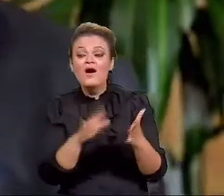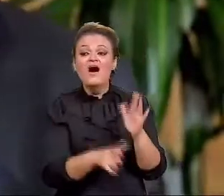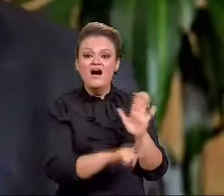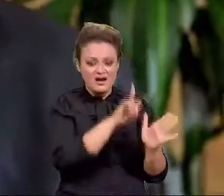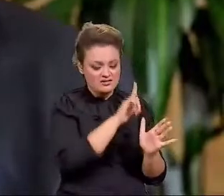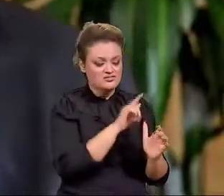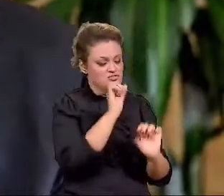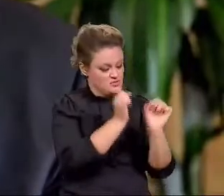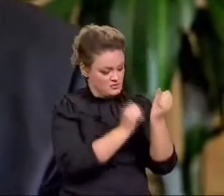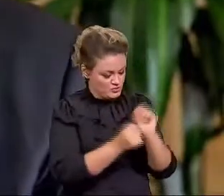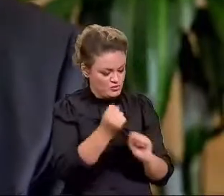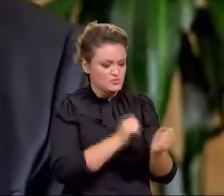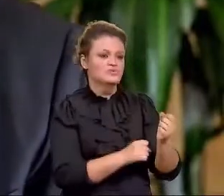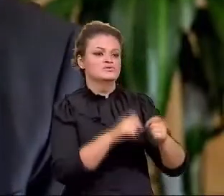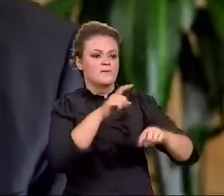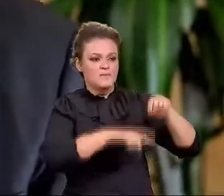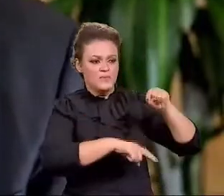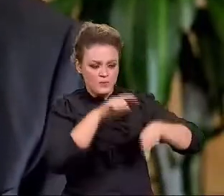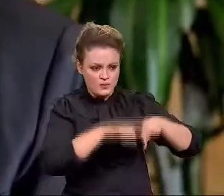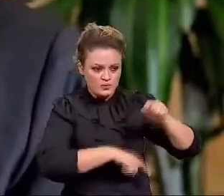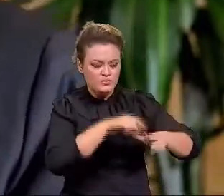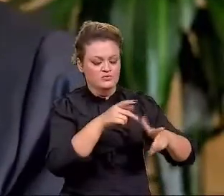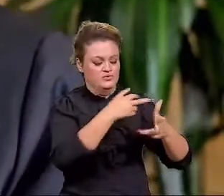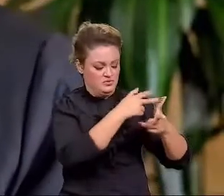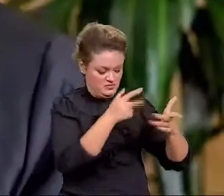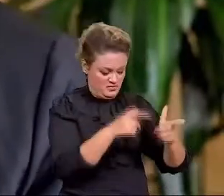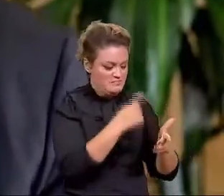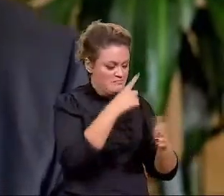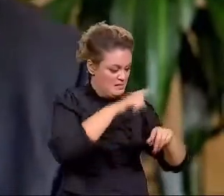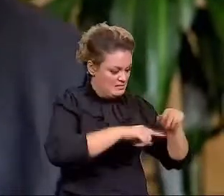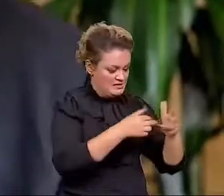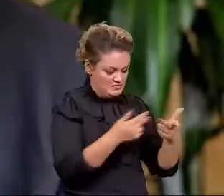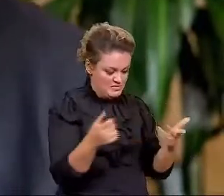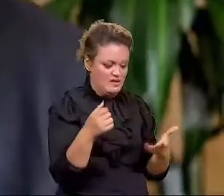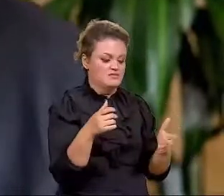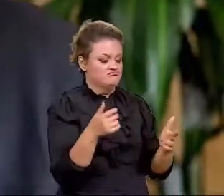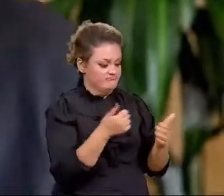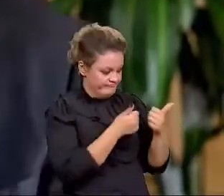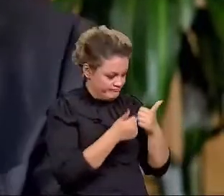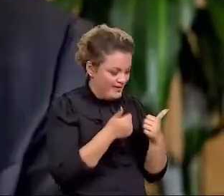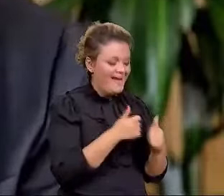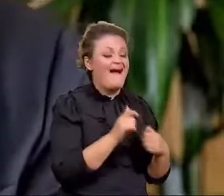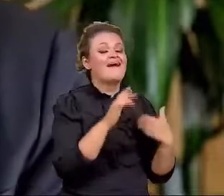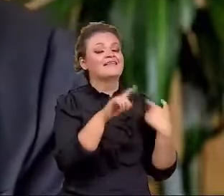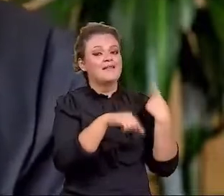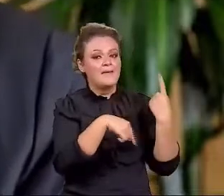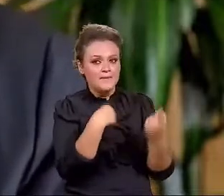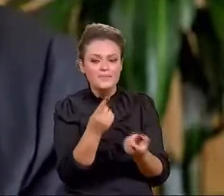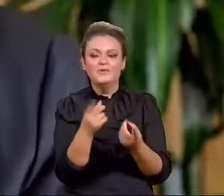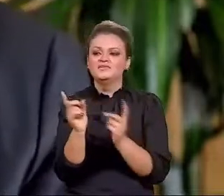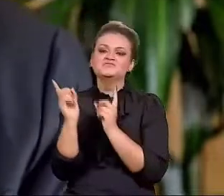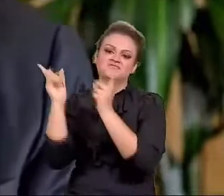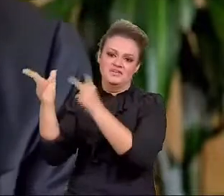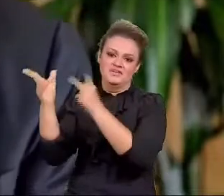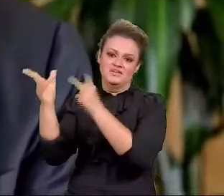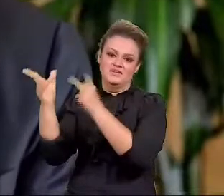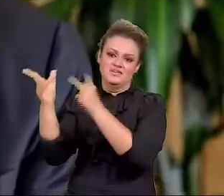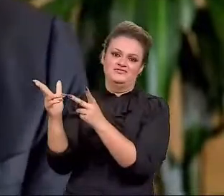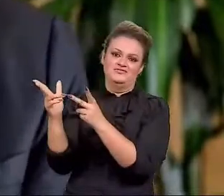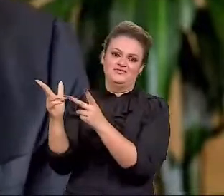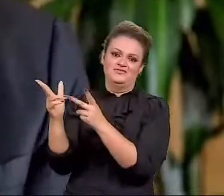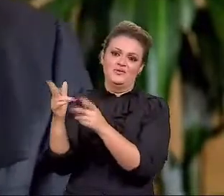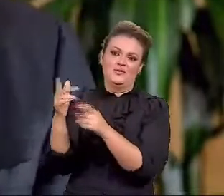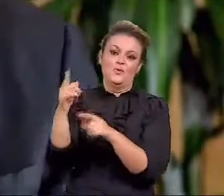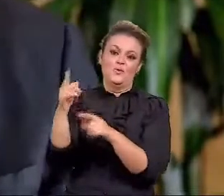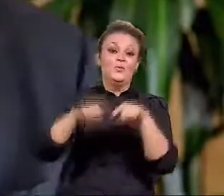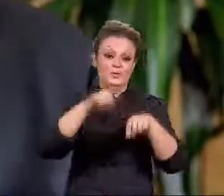siderúrgica, para você fazer emprego acontecer no seu país. Esse é um discurso novo na União Europeia, que